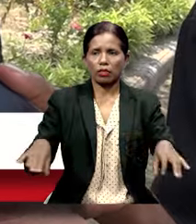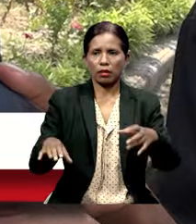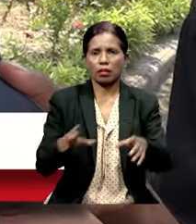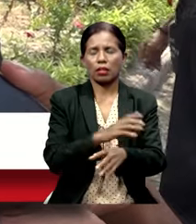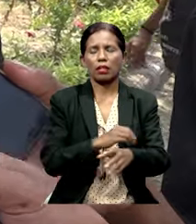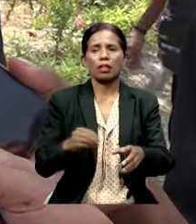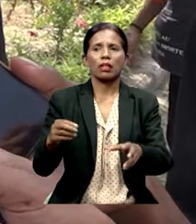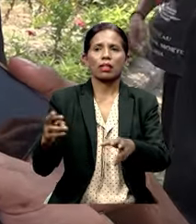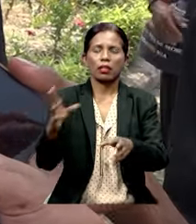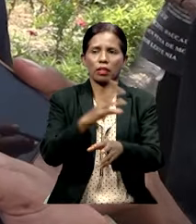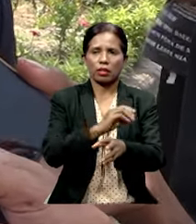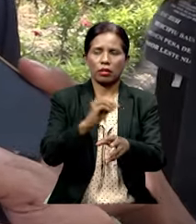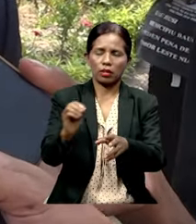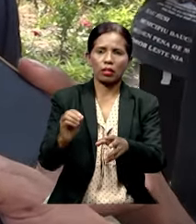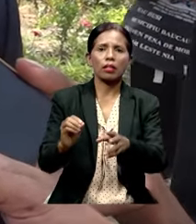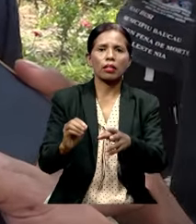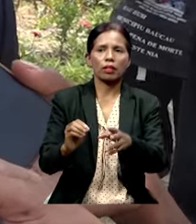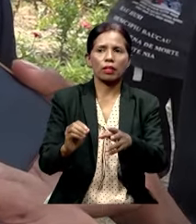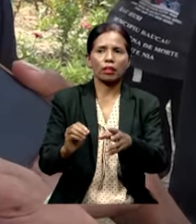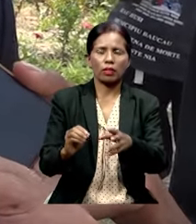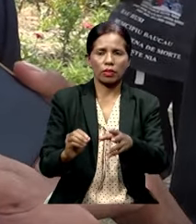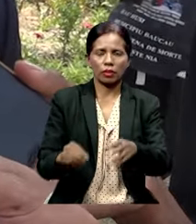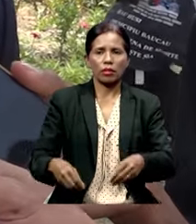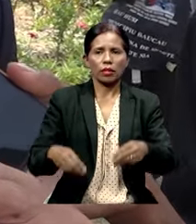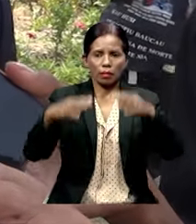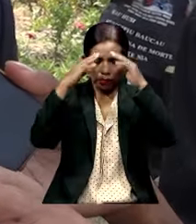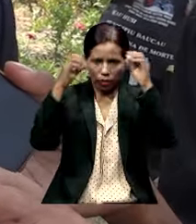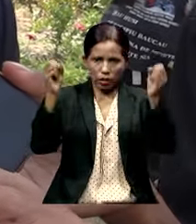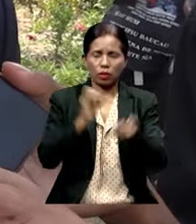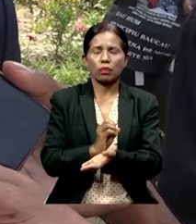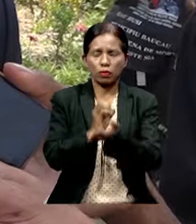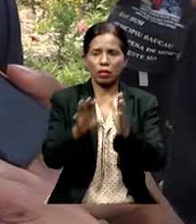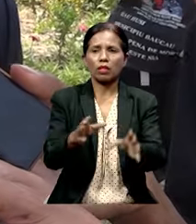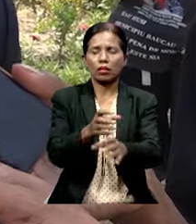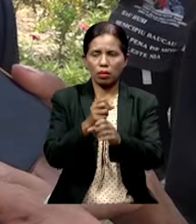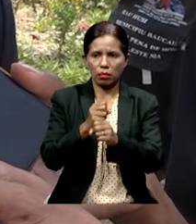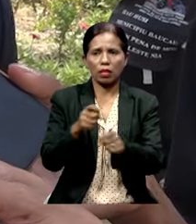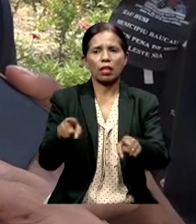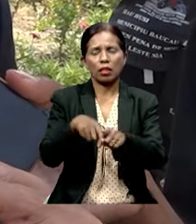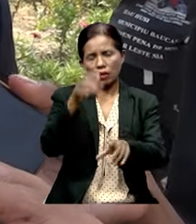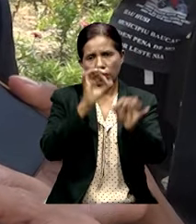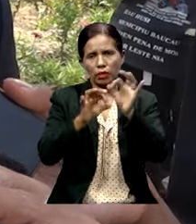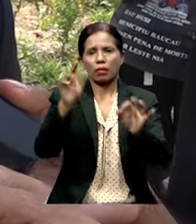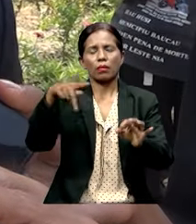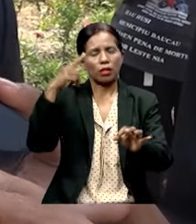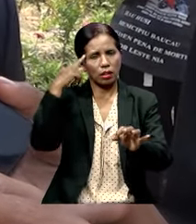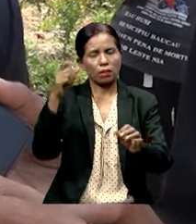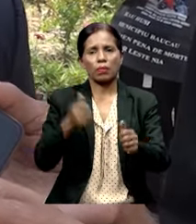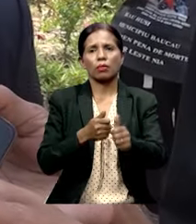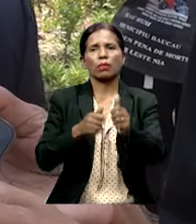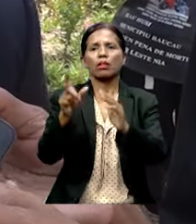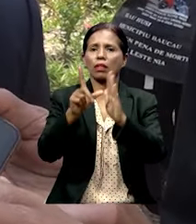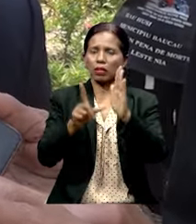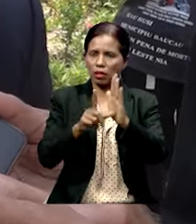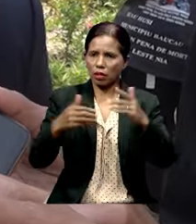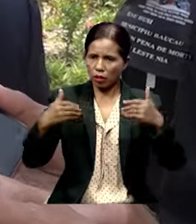sila sois presidente autoridade Raya ni ansi mumus ne kargo confianza politika de acordo ho leisa ne beia e governo